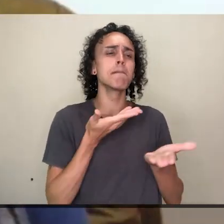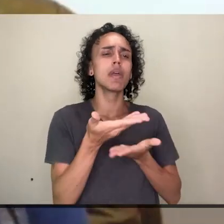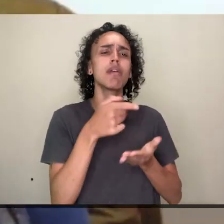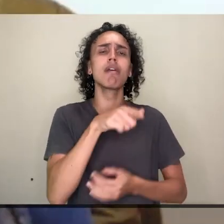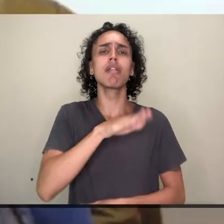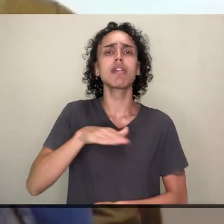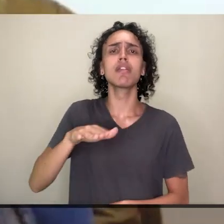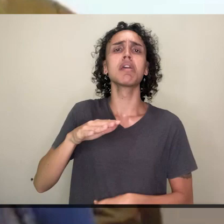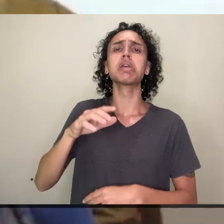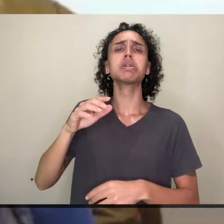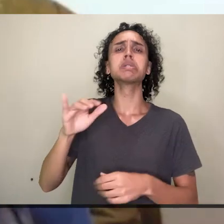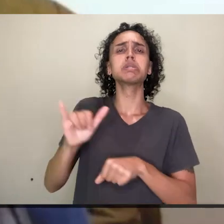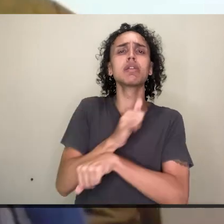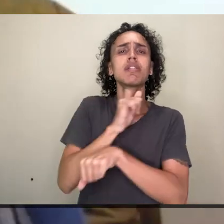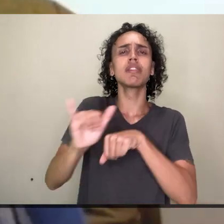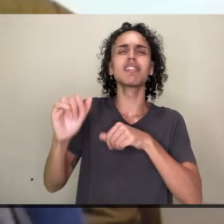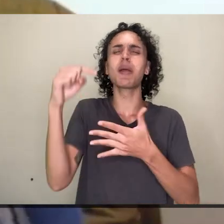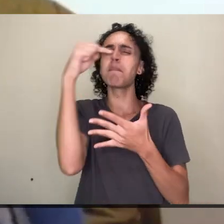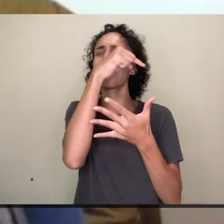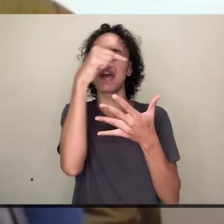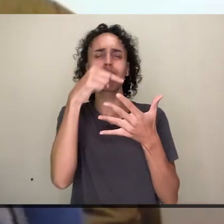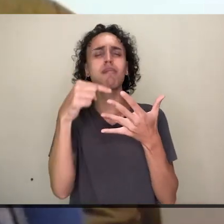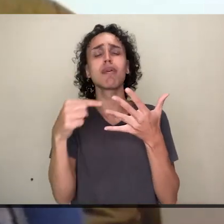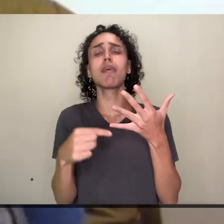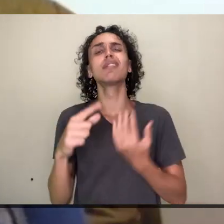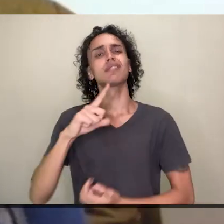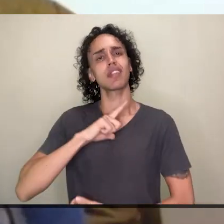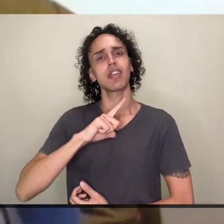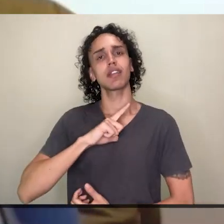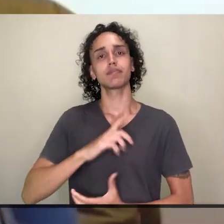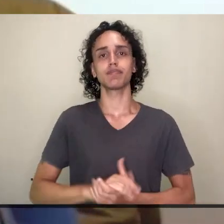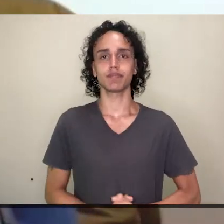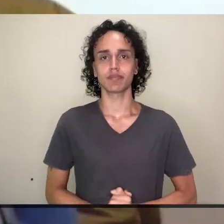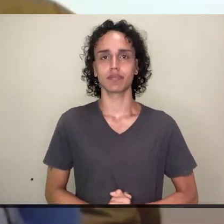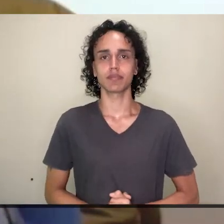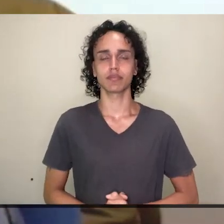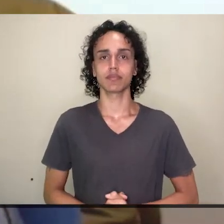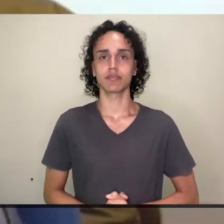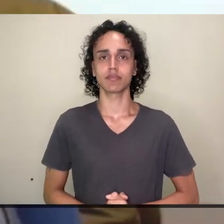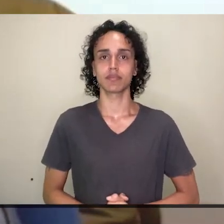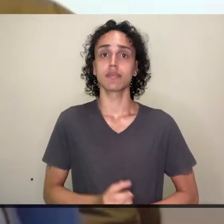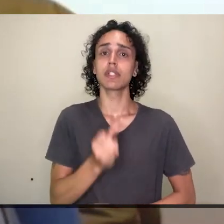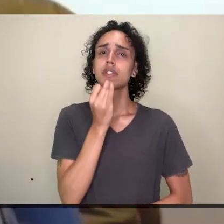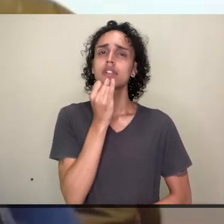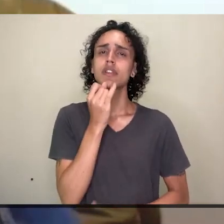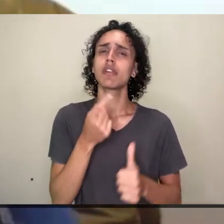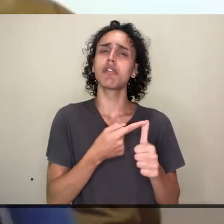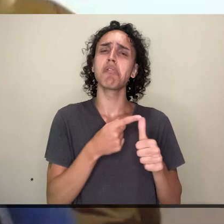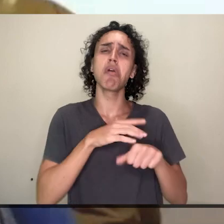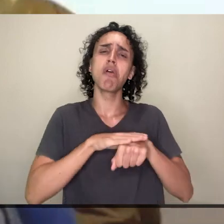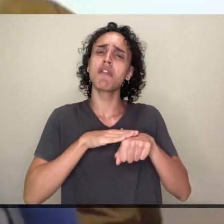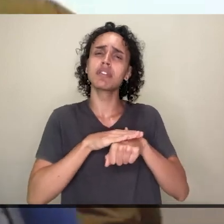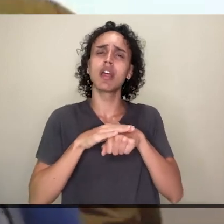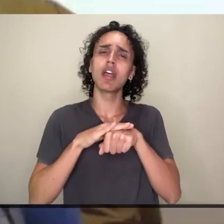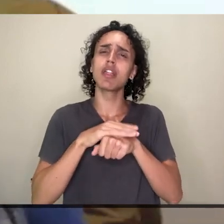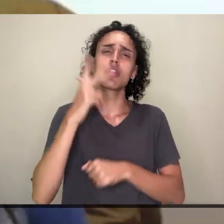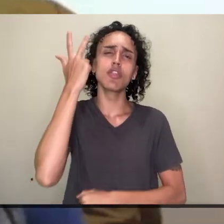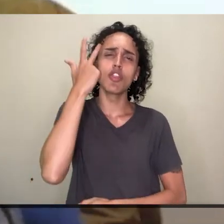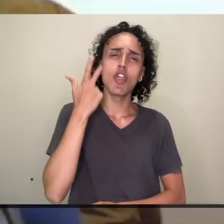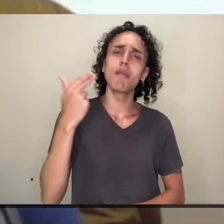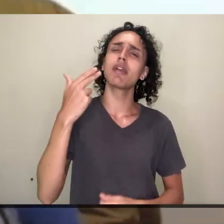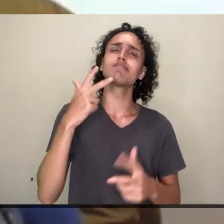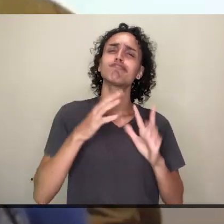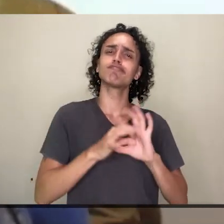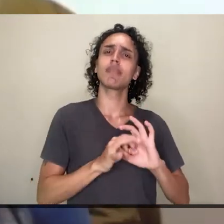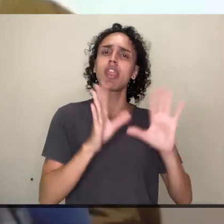para conversar com a criança? Nós temos inúmeras estratégias, né? Nós temos a possibilidade de